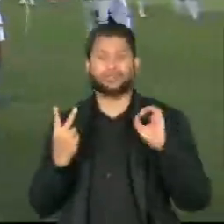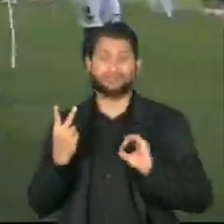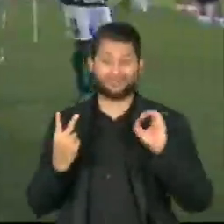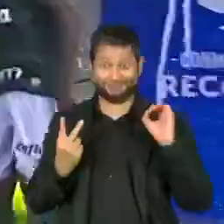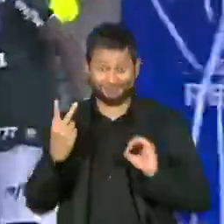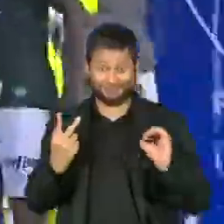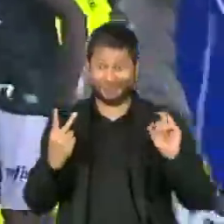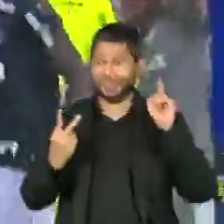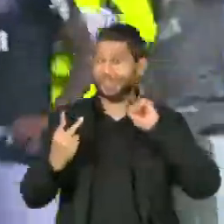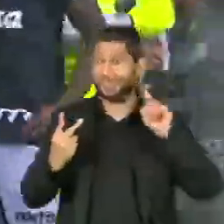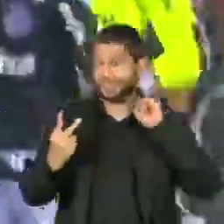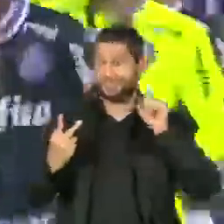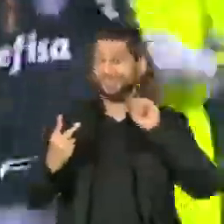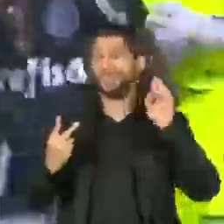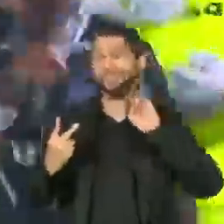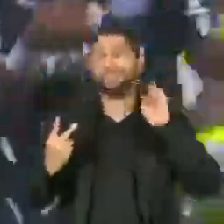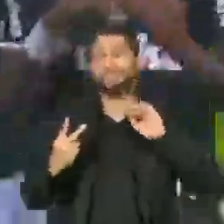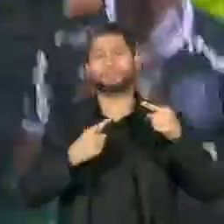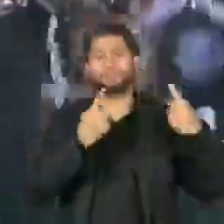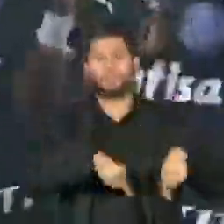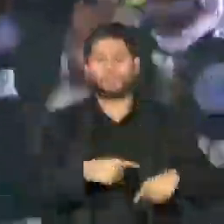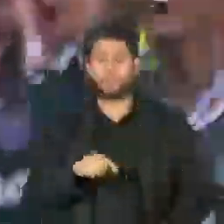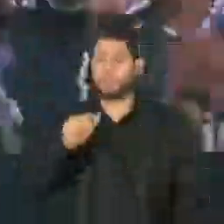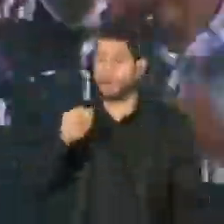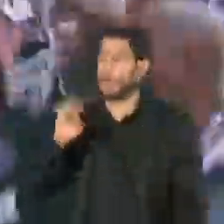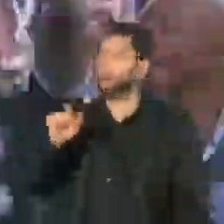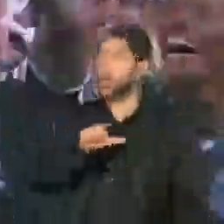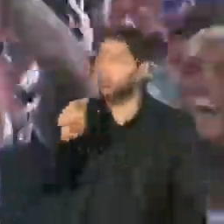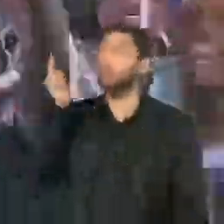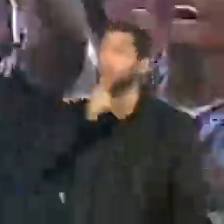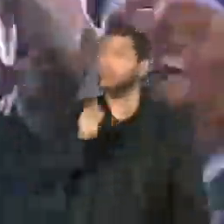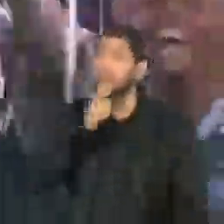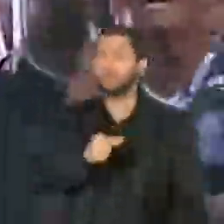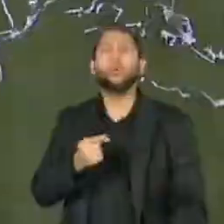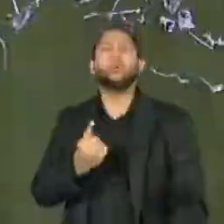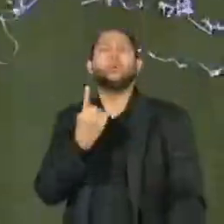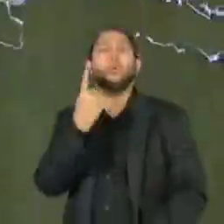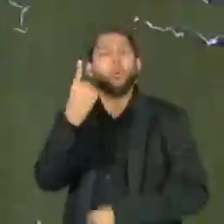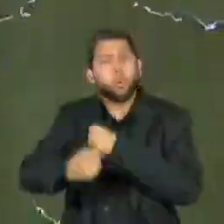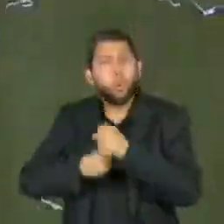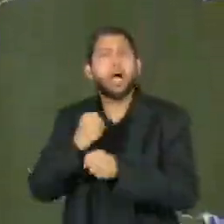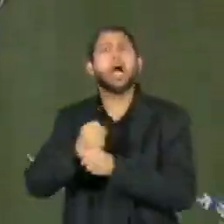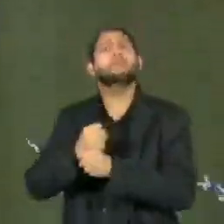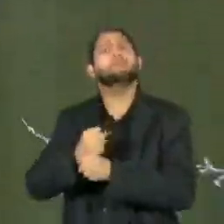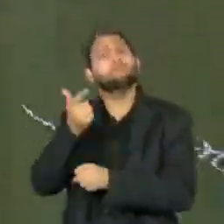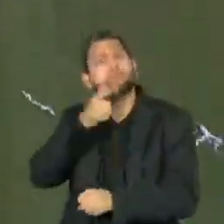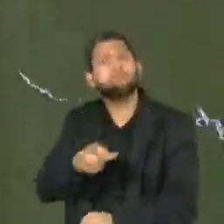uma taça para a equipe do técnico Abel Ferreira, a quarta em pouco mais de um ano de trabalho.